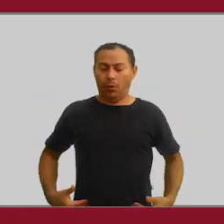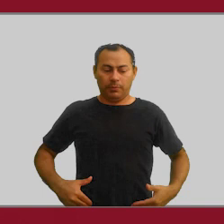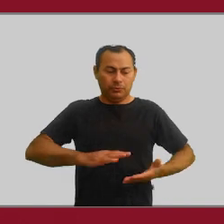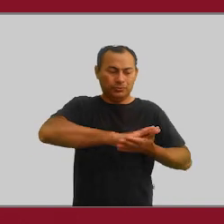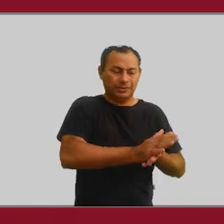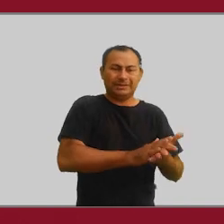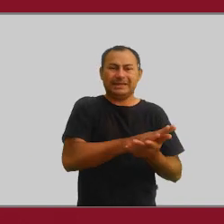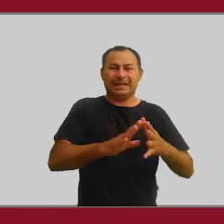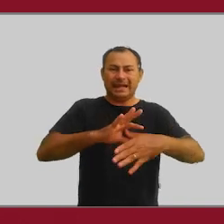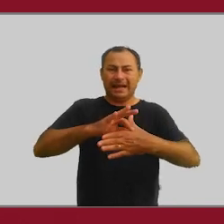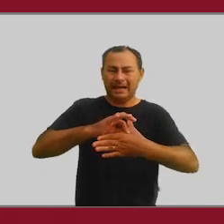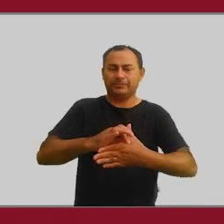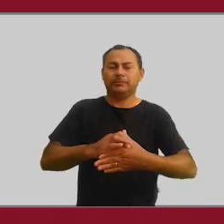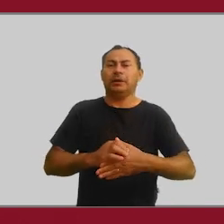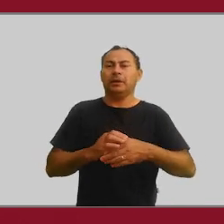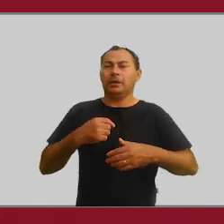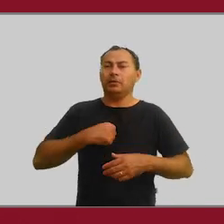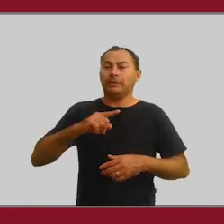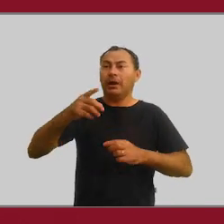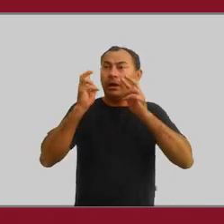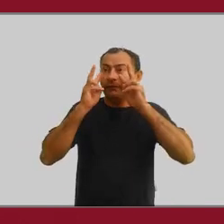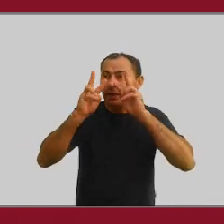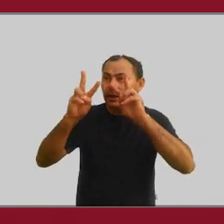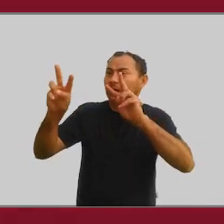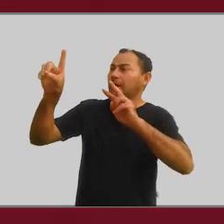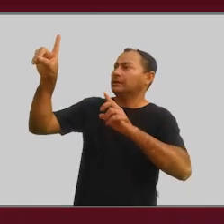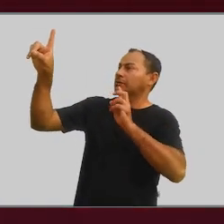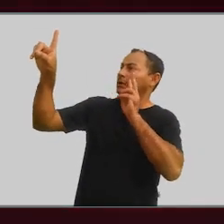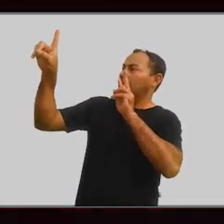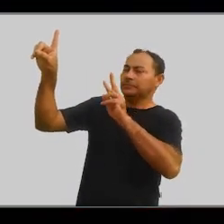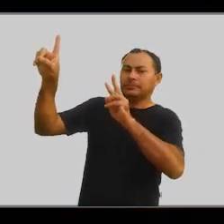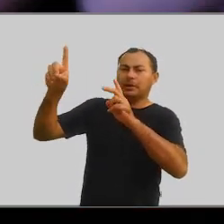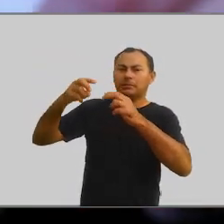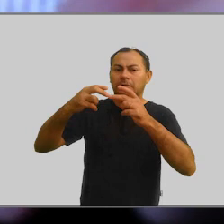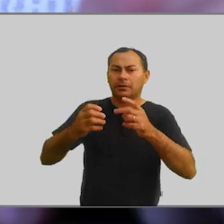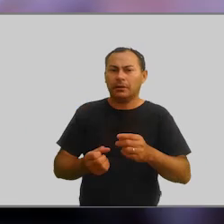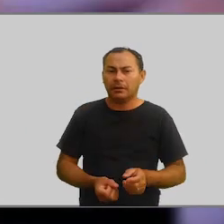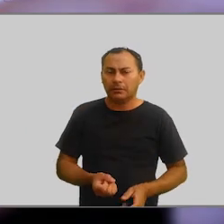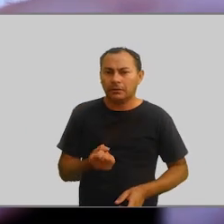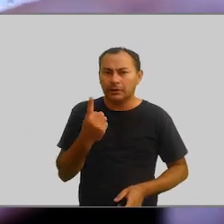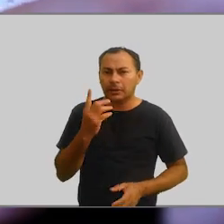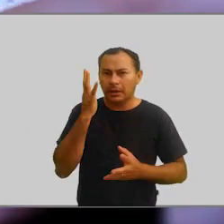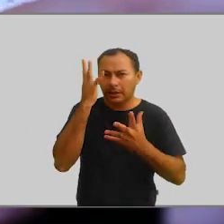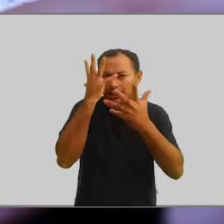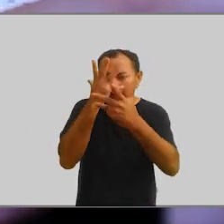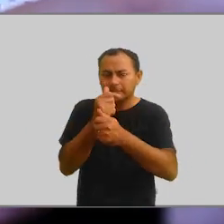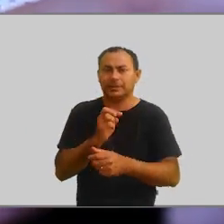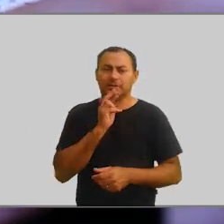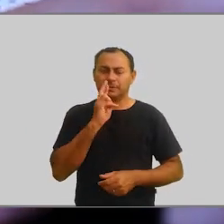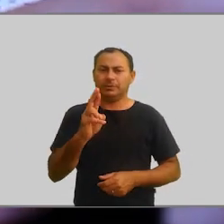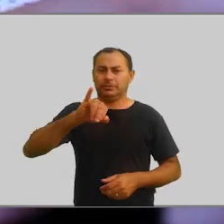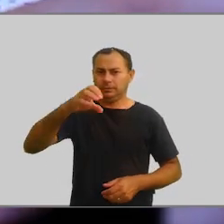estiver destruído e sem carne, verei a Deus. Que coisa incrível!